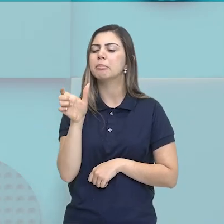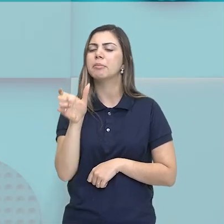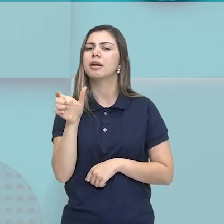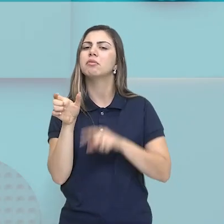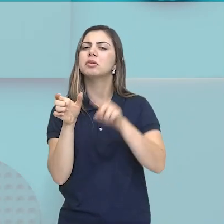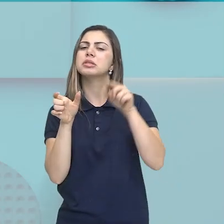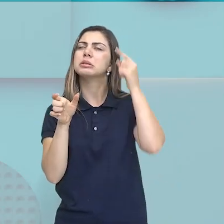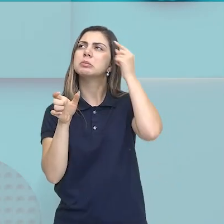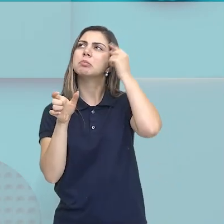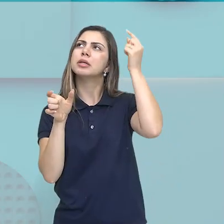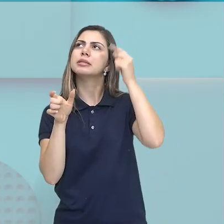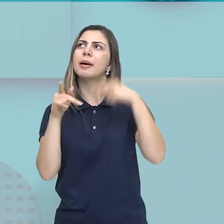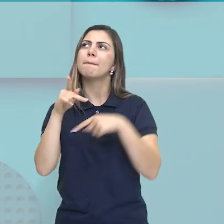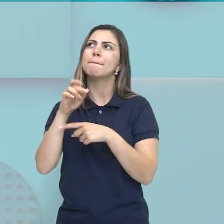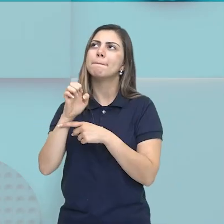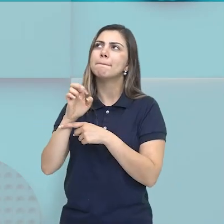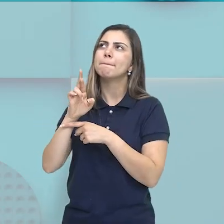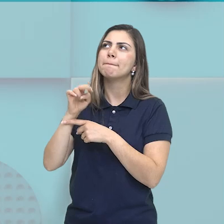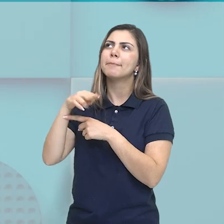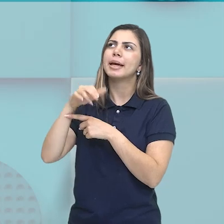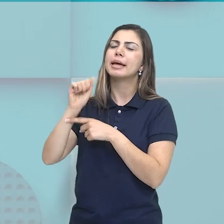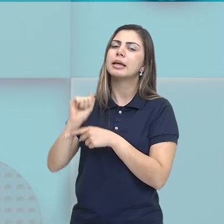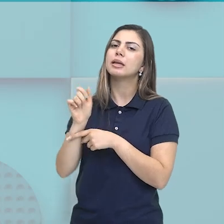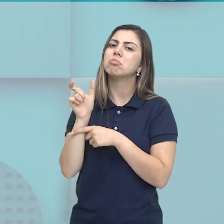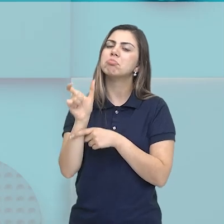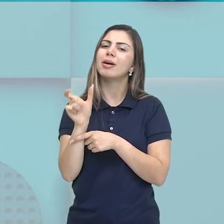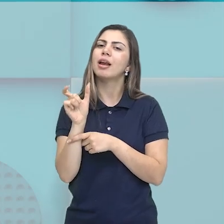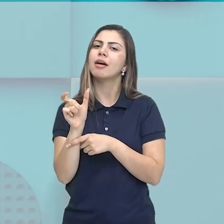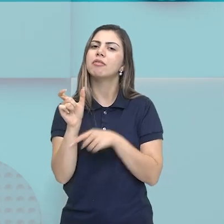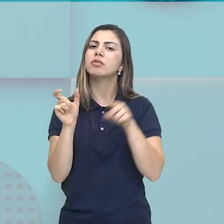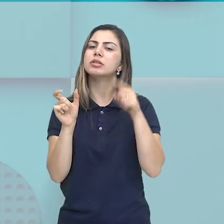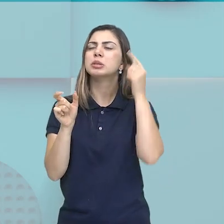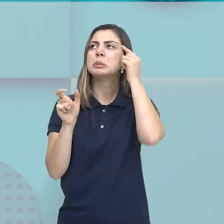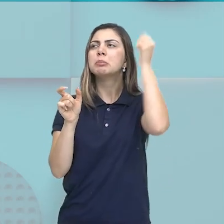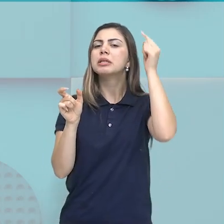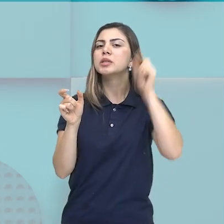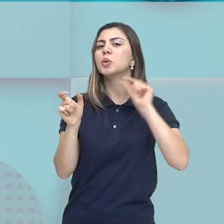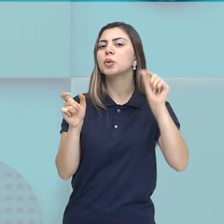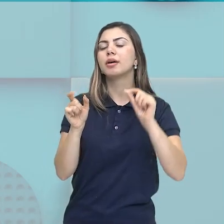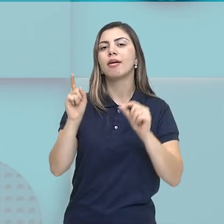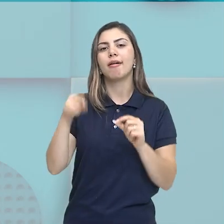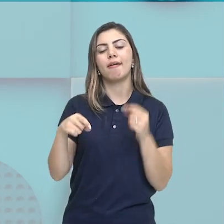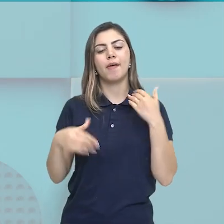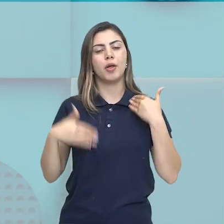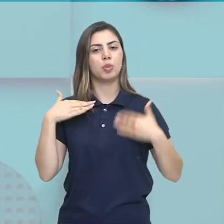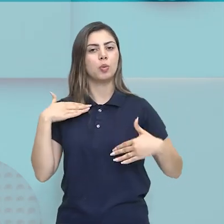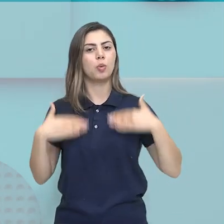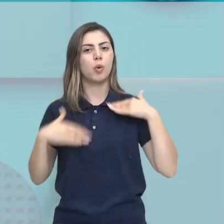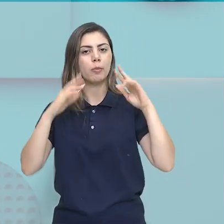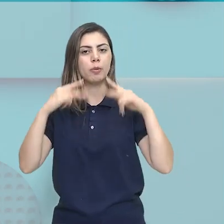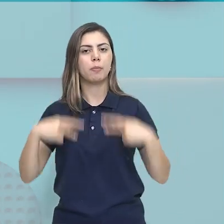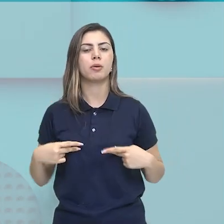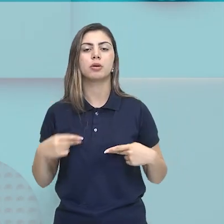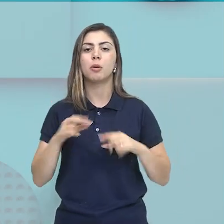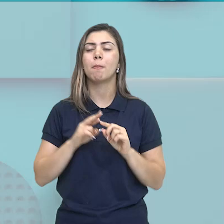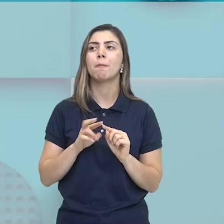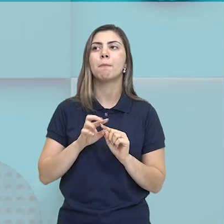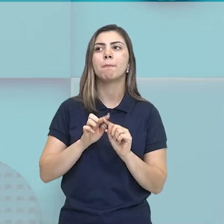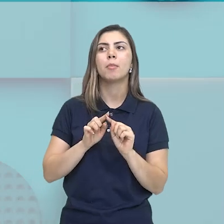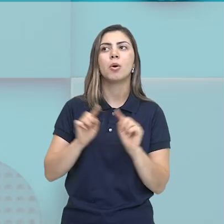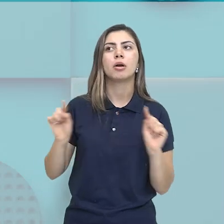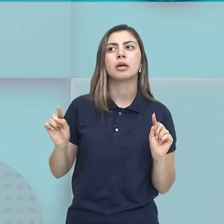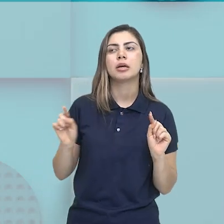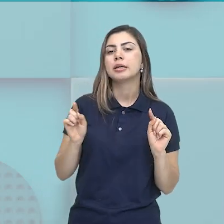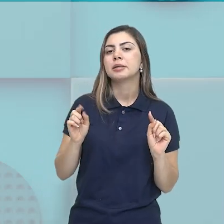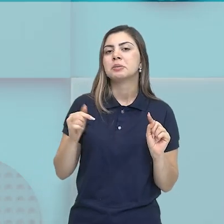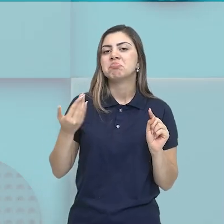você pensa aí quando eu falo perna? Eu estou falando da parte do corpo humano, mas de repente eu